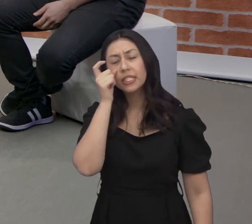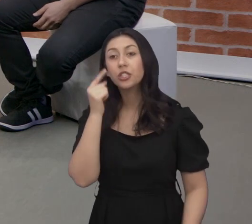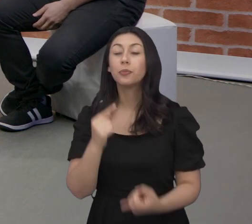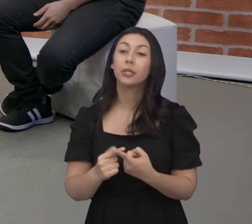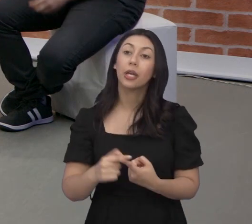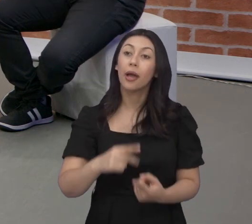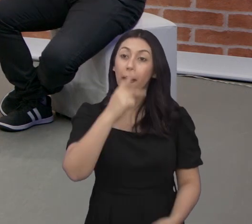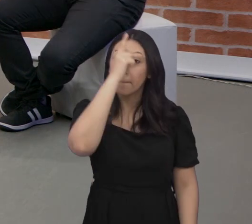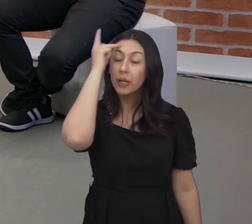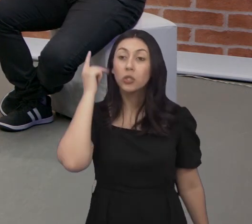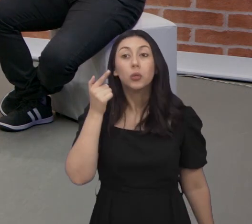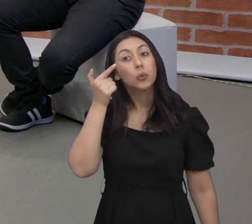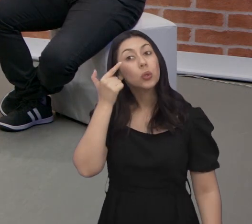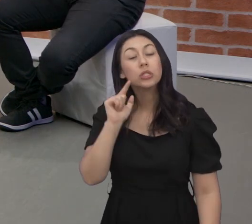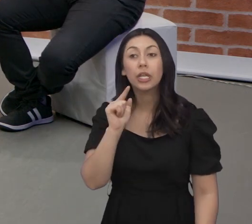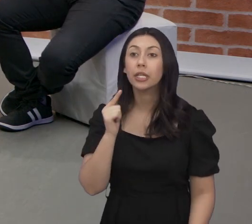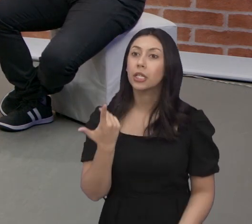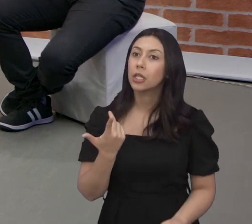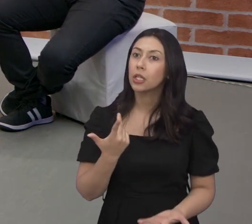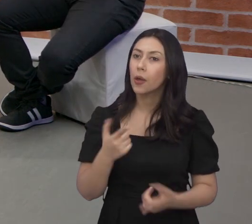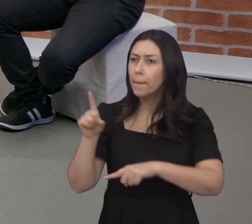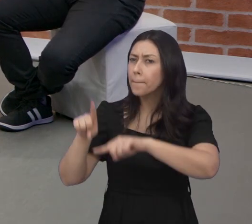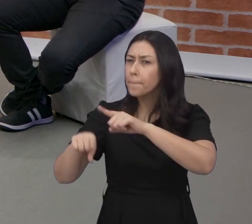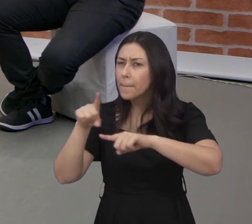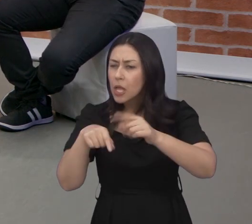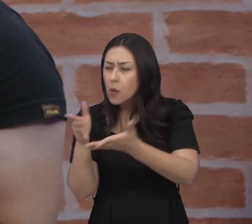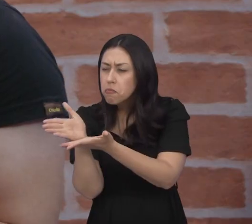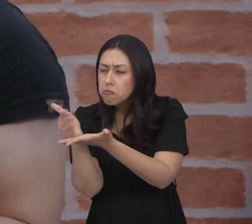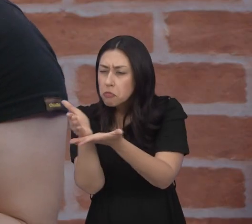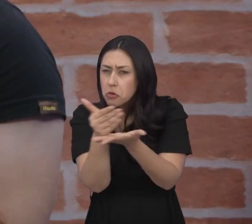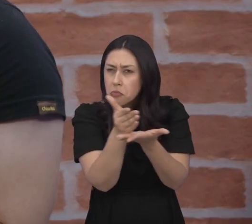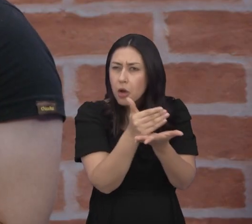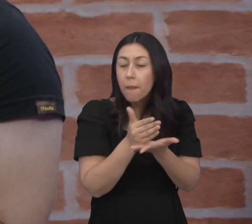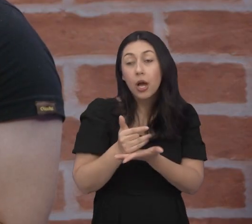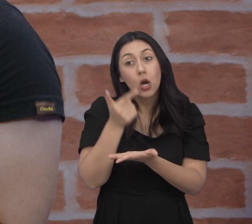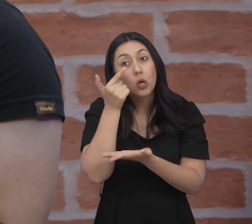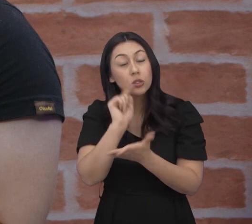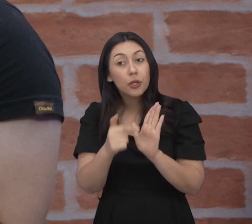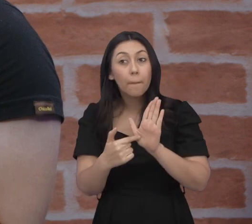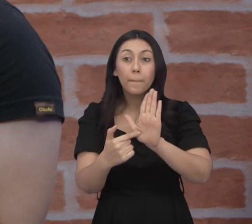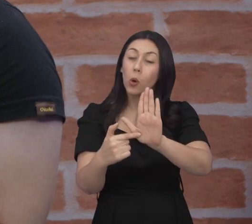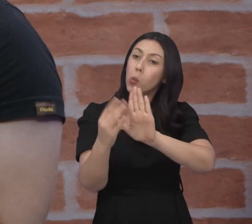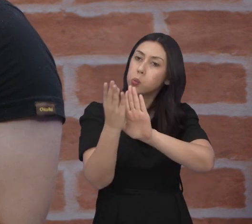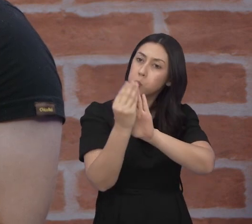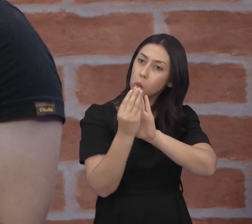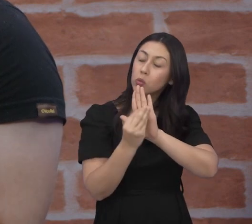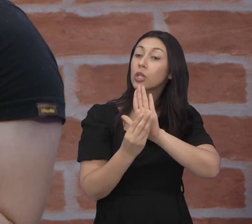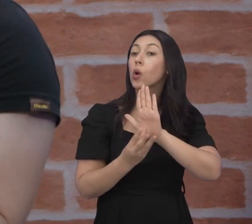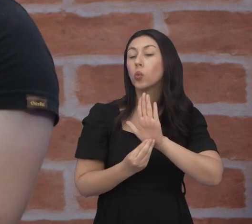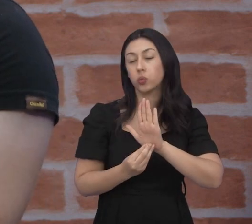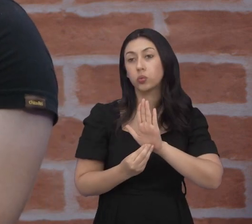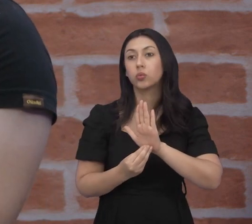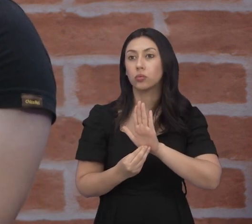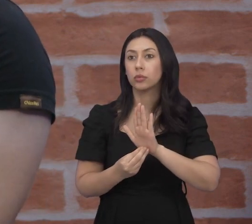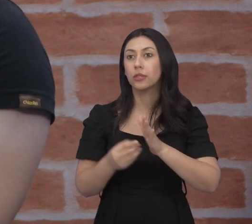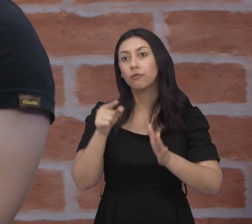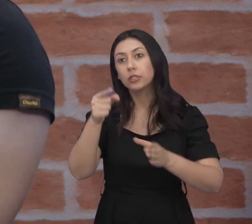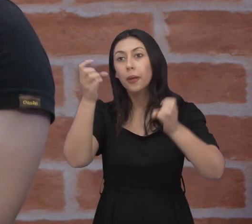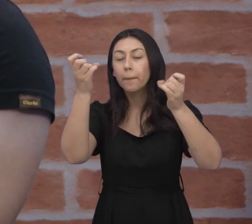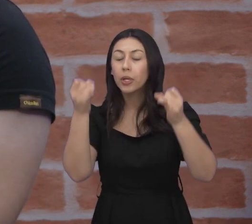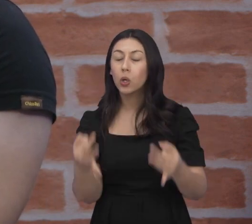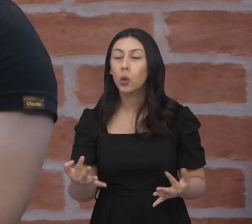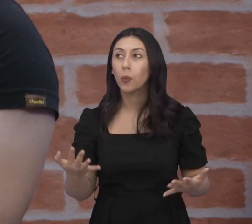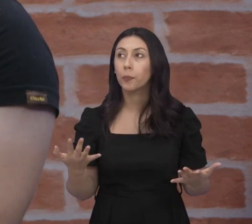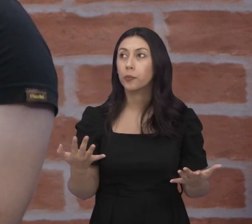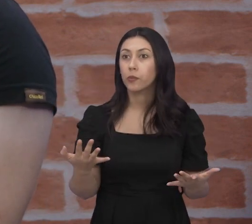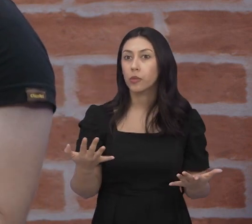quem consegue reunir esses materiais durante uma pesquisa, né, Uhum. consegue trazer alguns conteúdos que são registros. Então você comentou